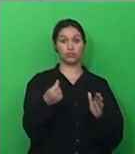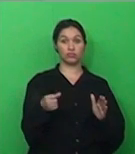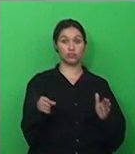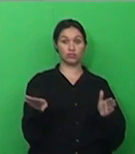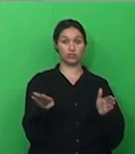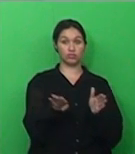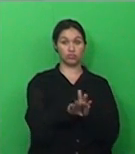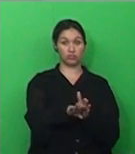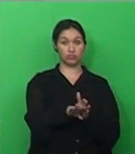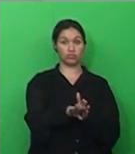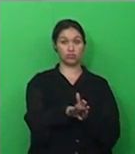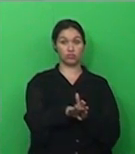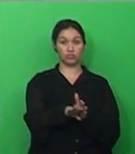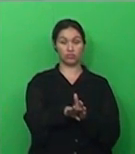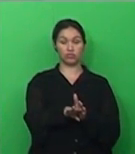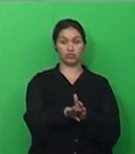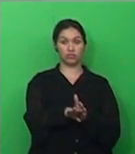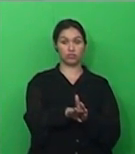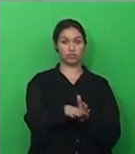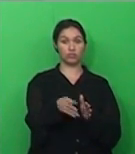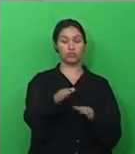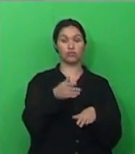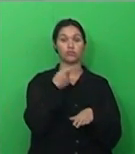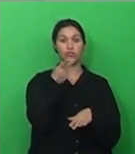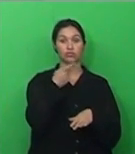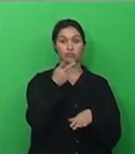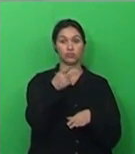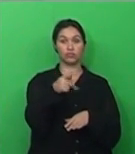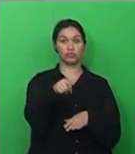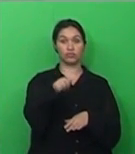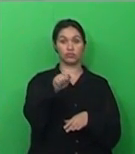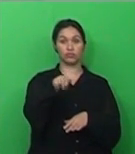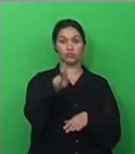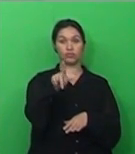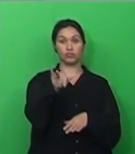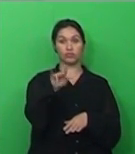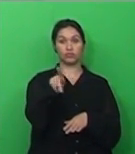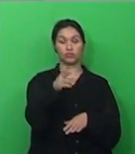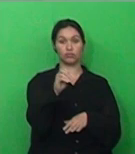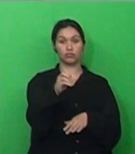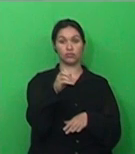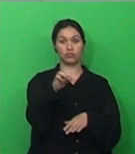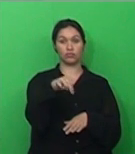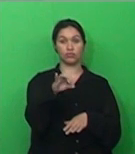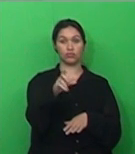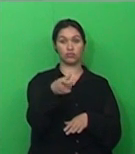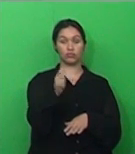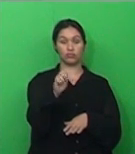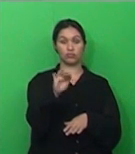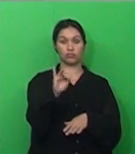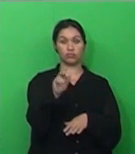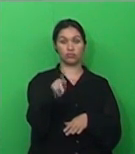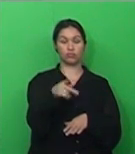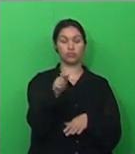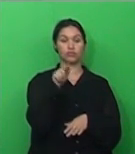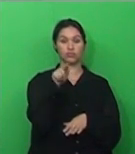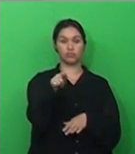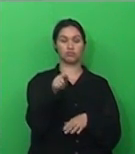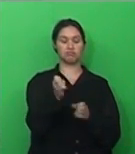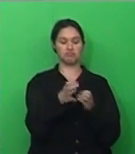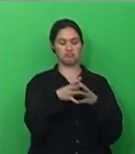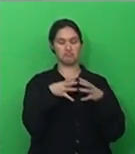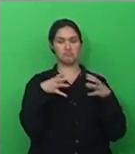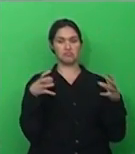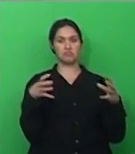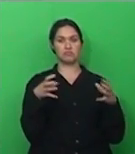é Paulinho Grandioso. Você faz um espetáculo de uma hora e meia sem uma apelação, sem uma baixaria, sem uma sacanagem. Você é